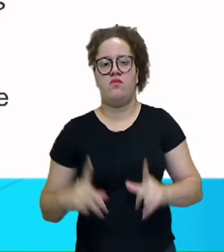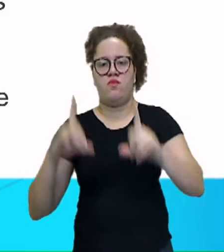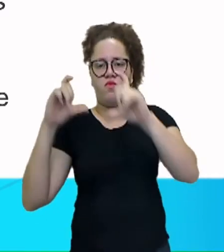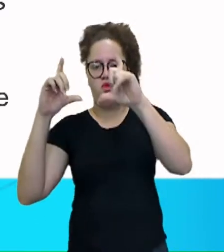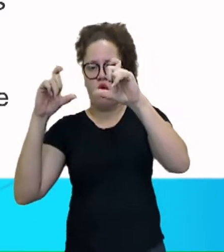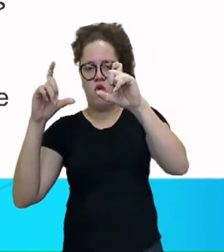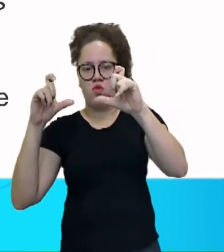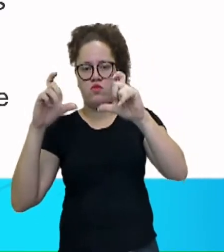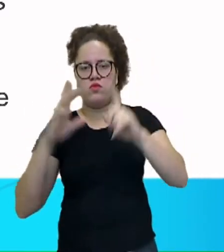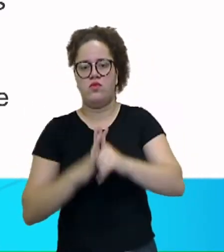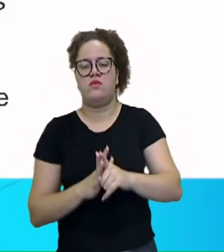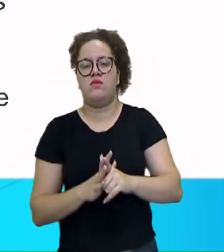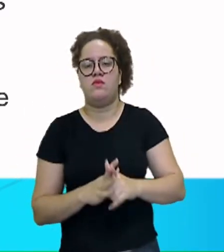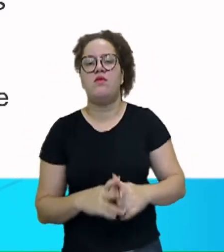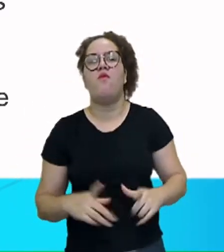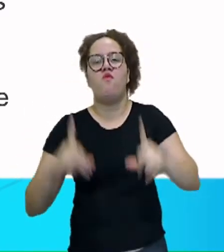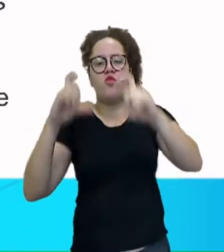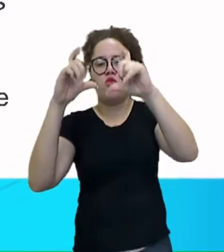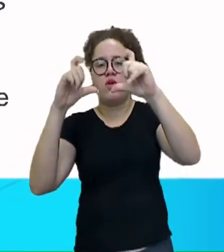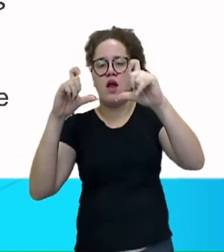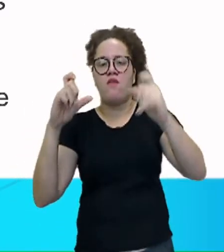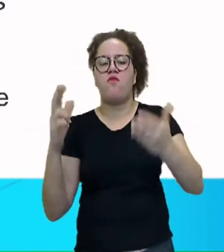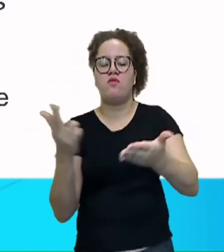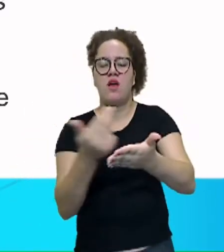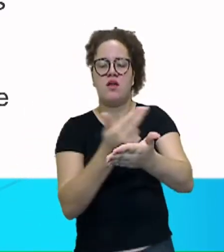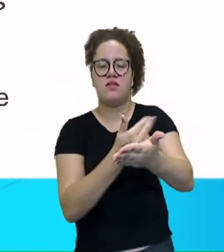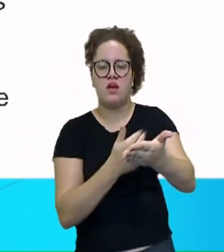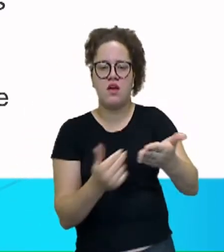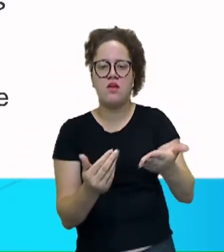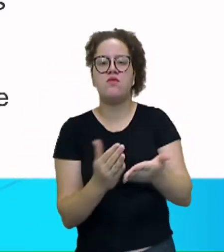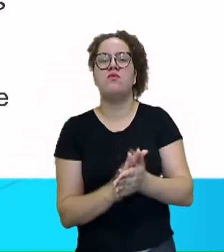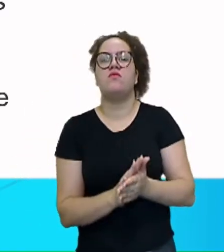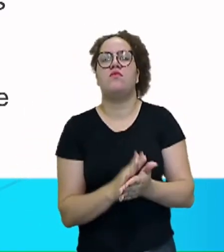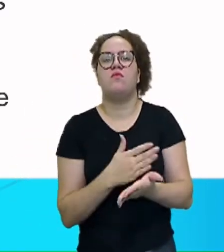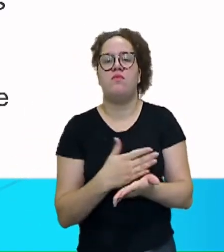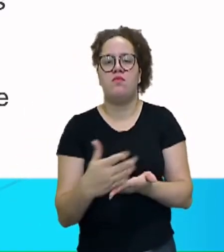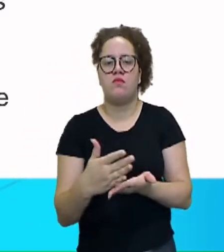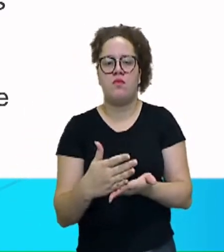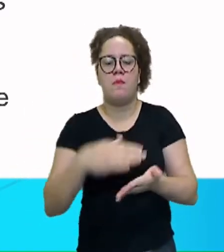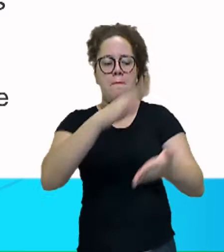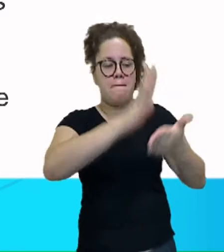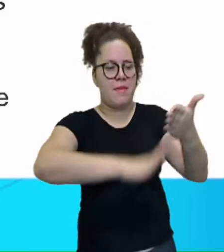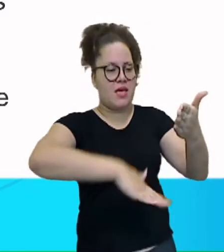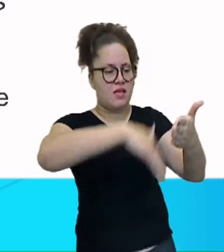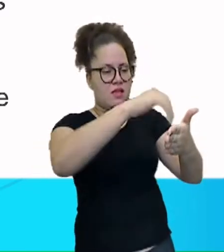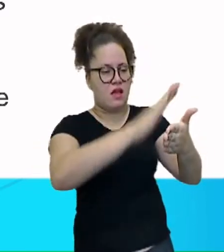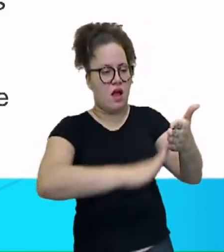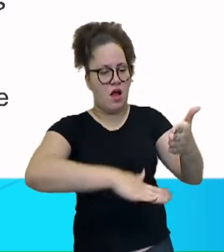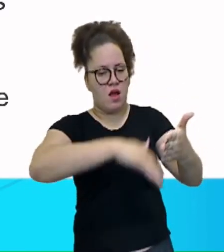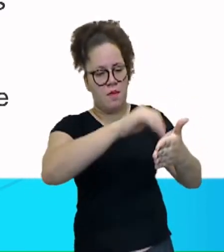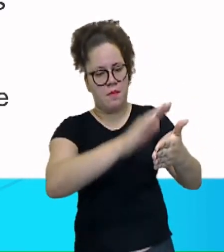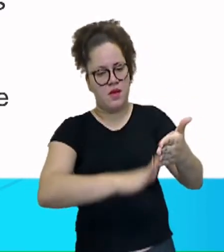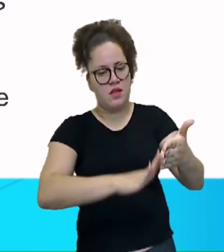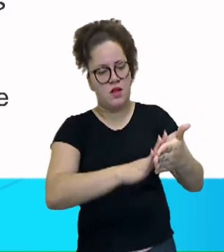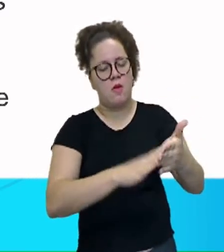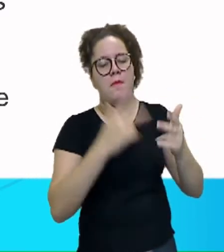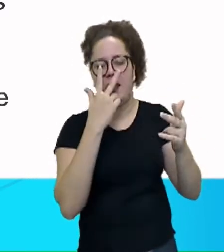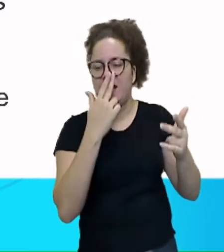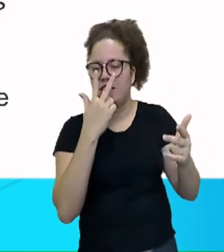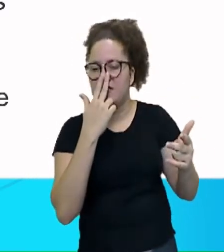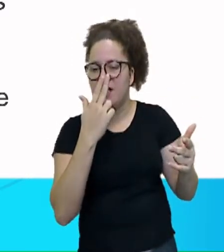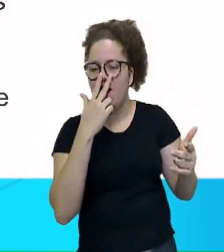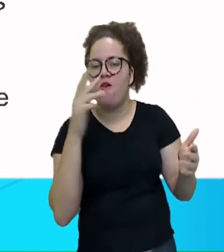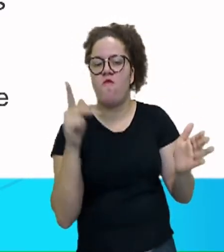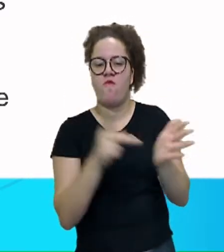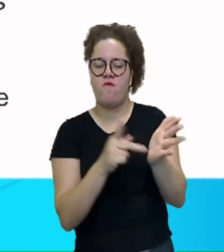Life. Fotografou os desenhos e, a partir de então, pintou as fotos para conferir um ar de realidade